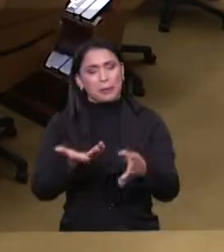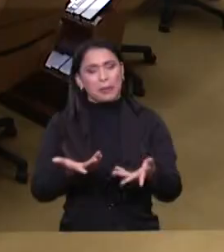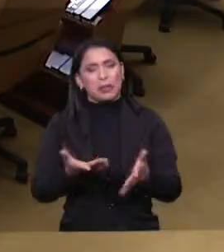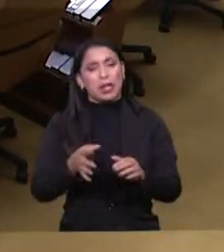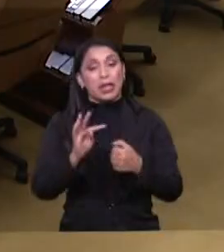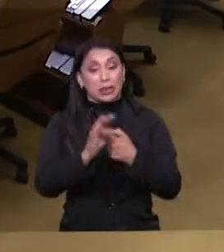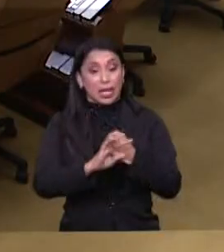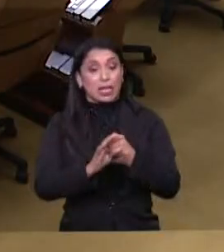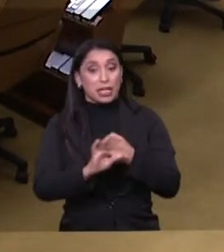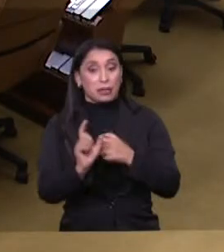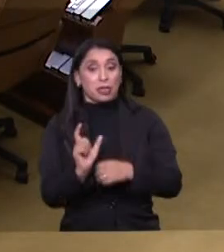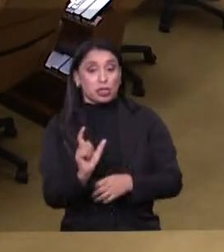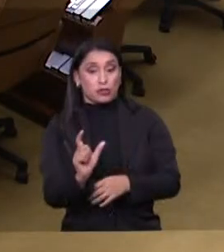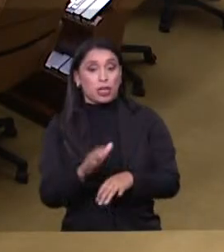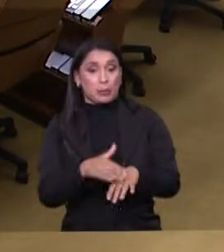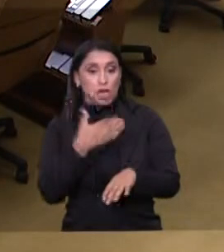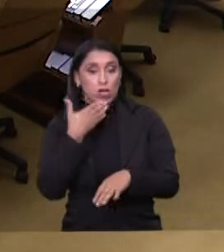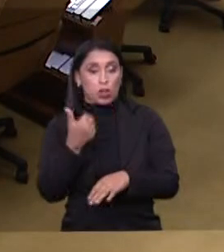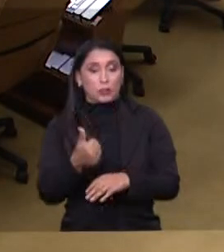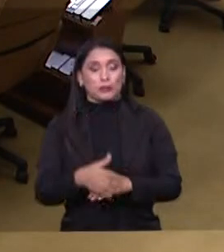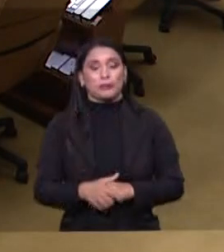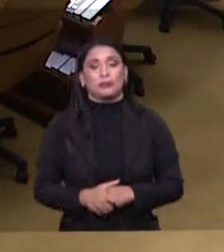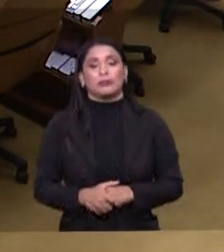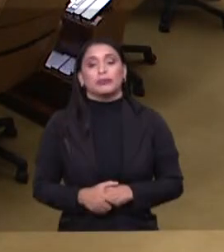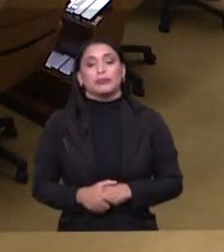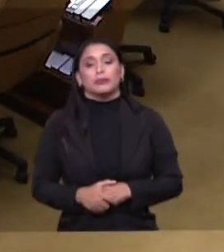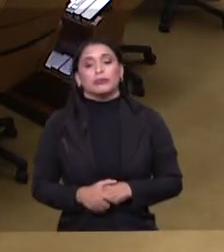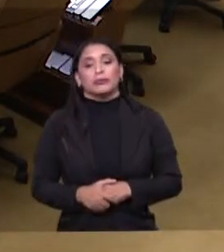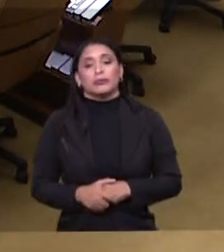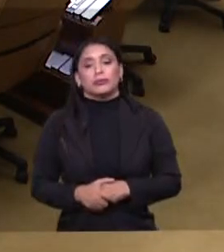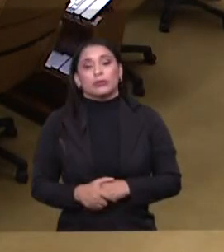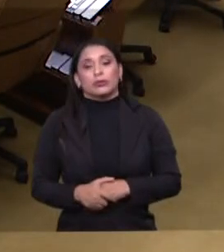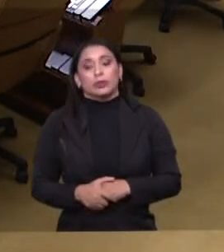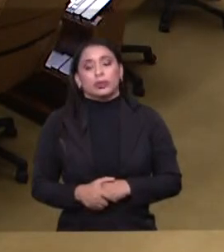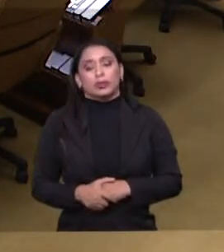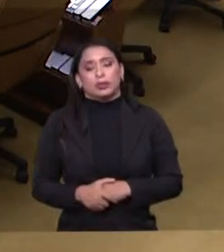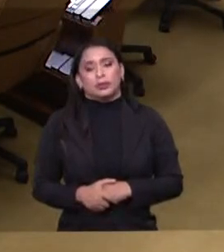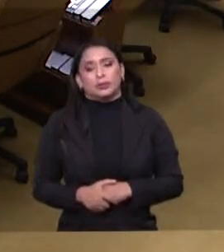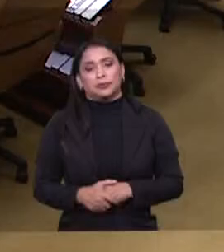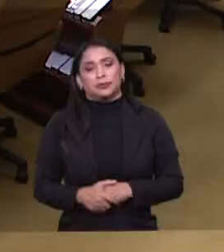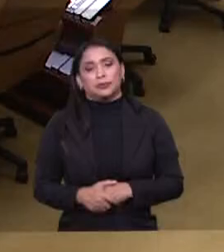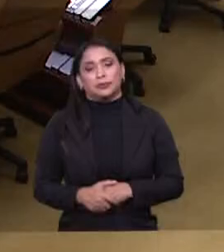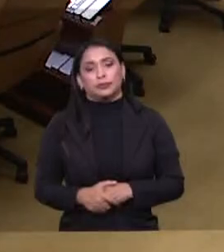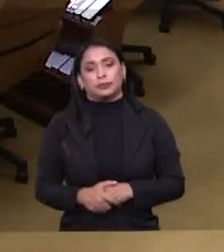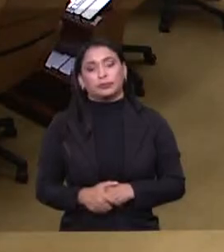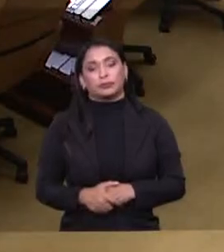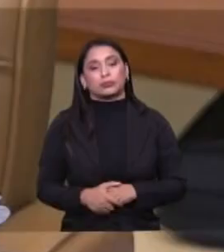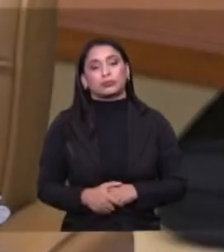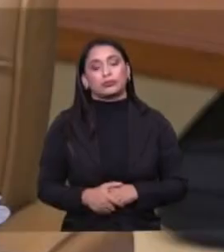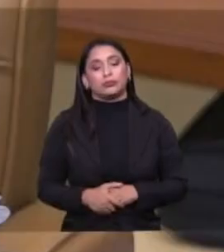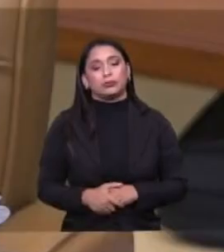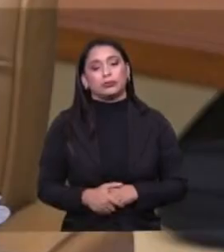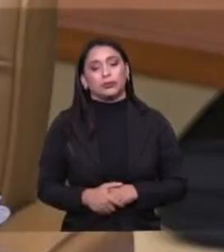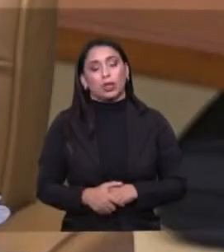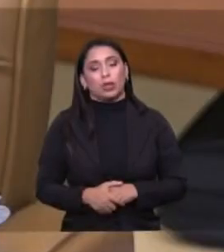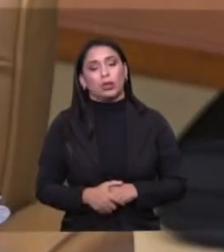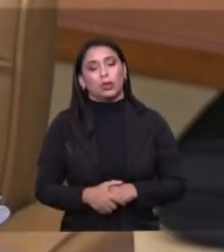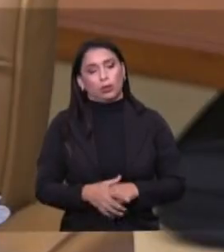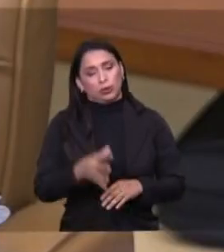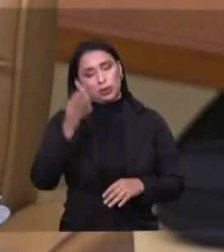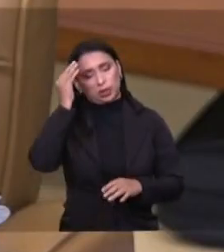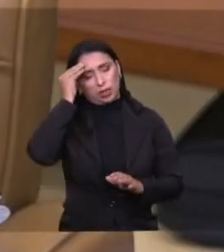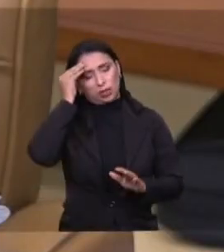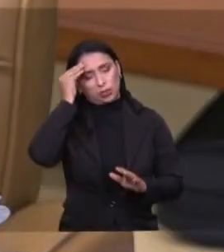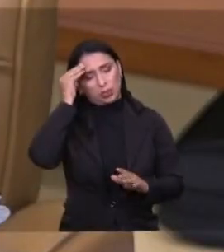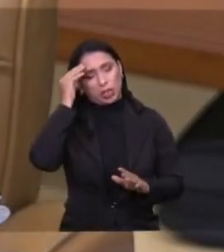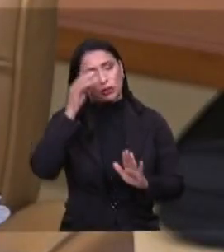melhor. Então, aqui eu... Como é que fica, então? Seria uma interpretação conforme no sentido de